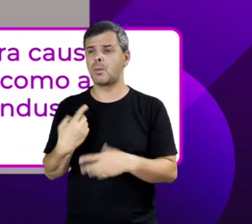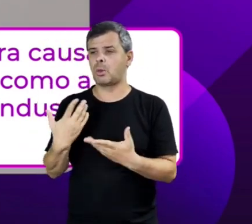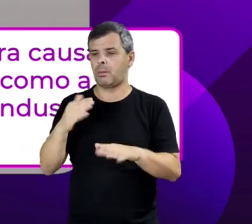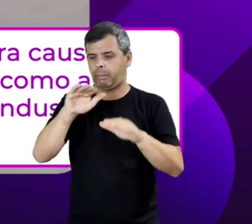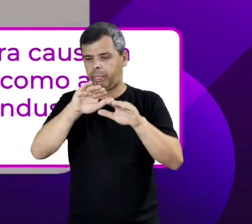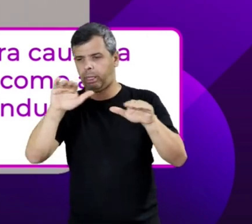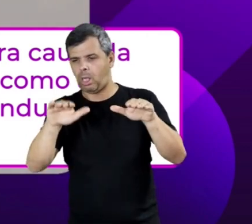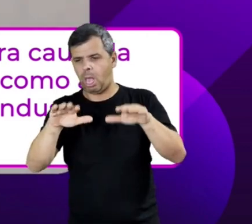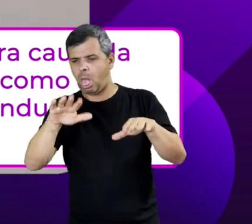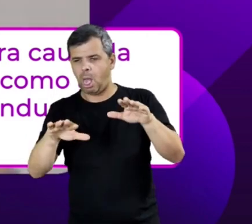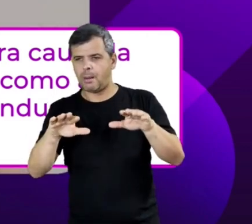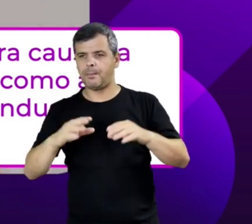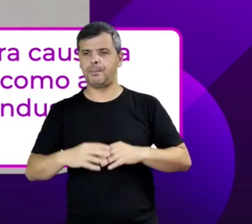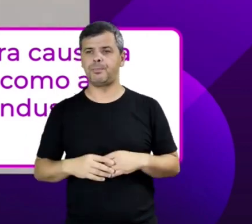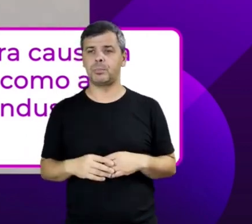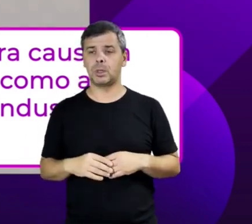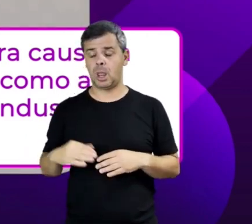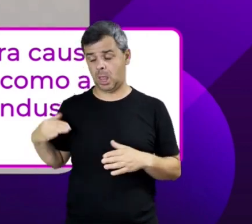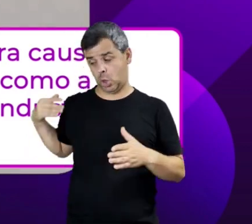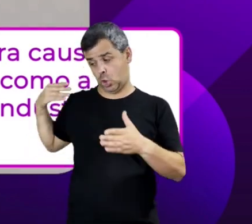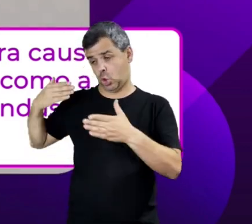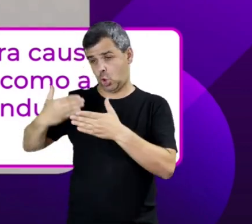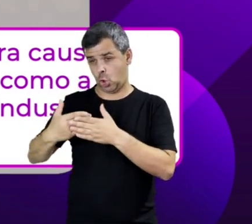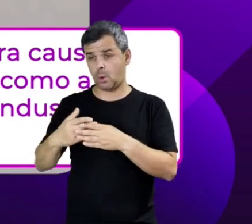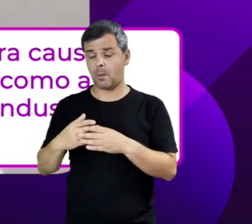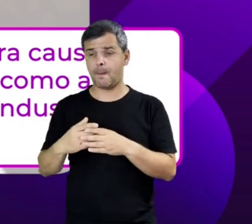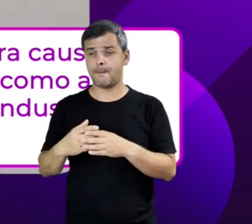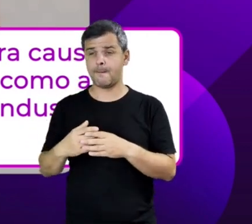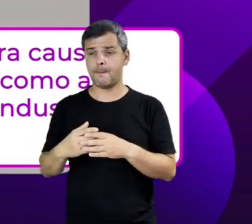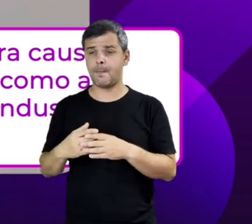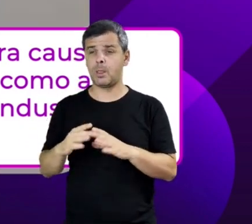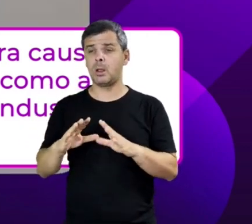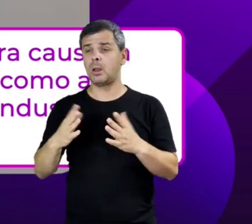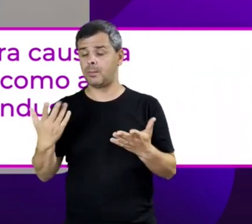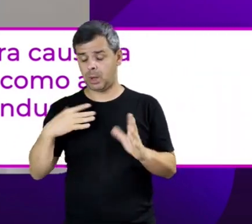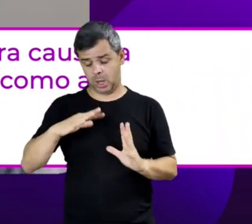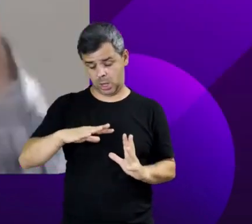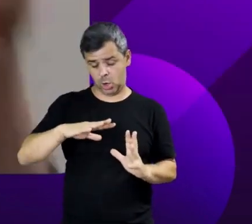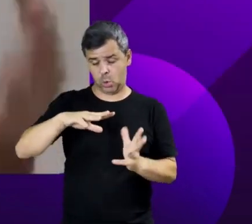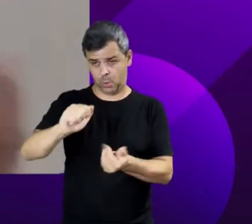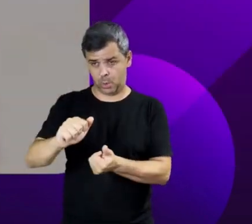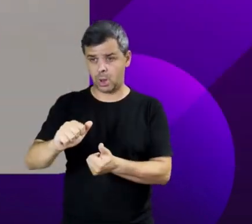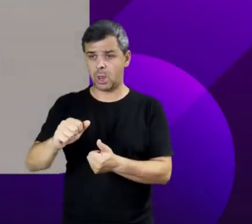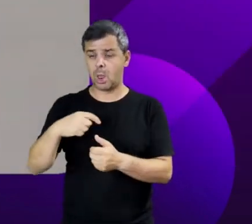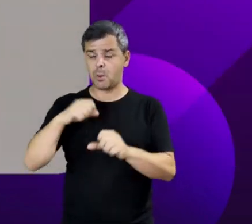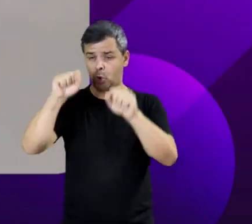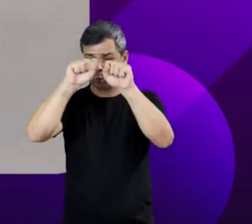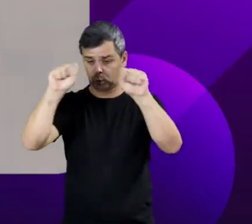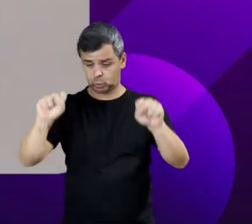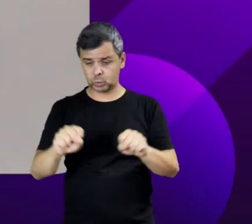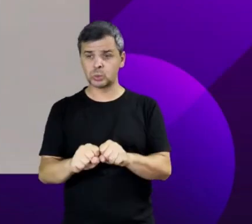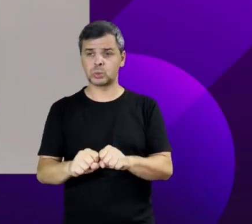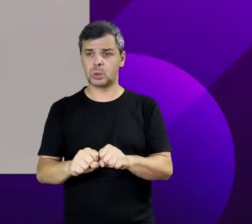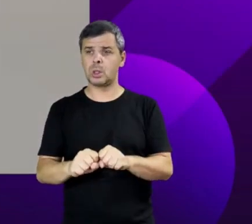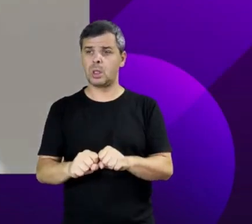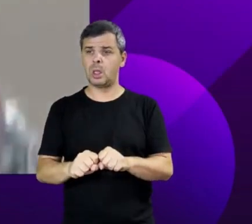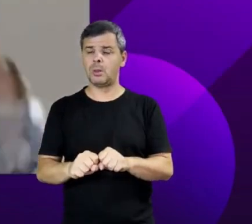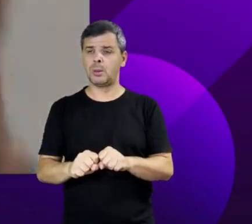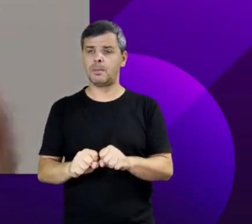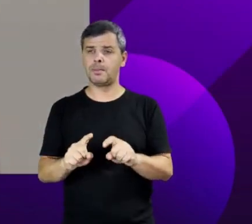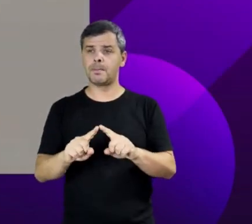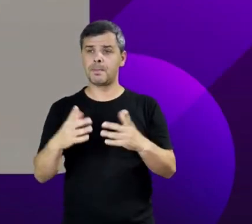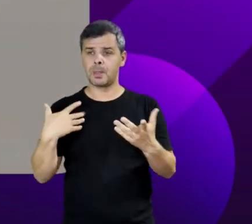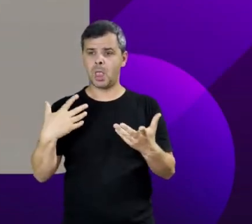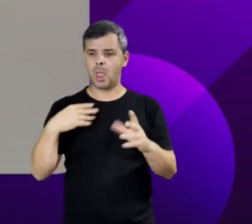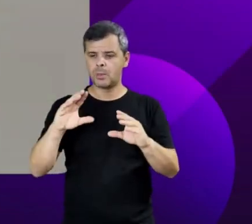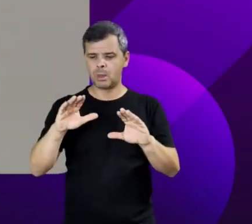desequilíbrio. Então, historicamente, e o planeta Terra como um sistema, né, um sistema